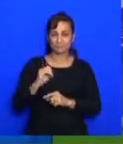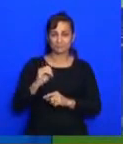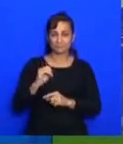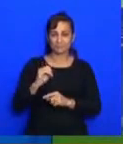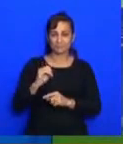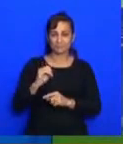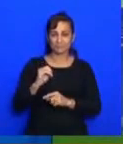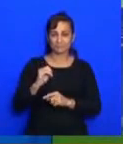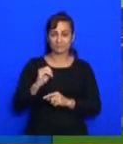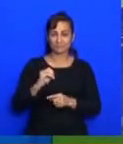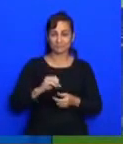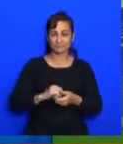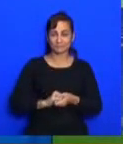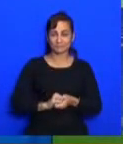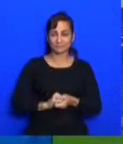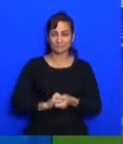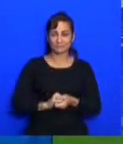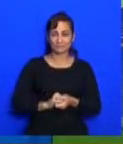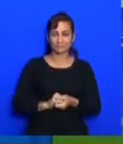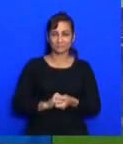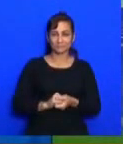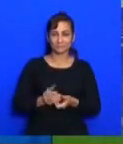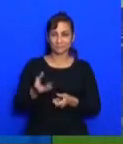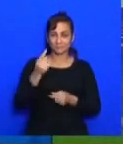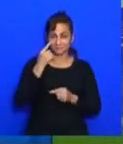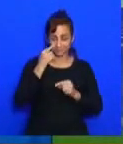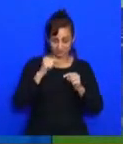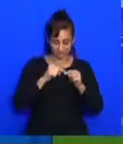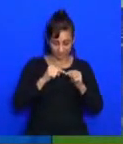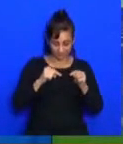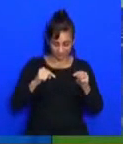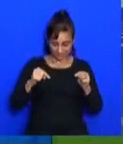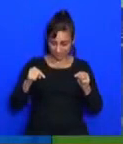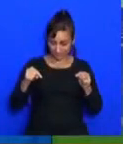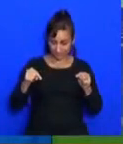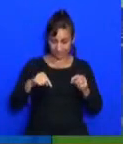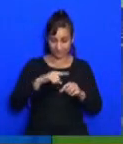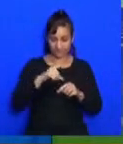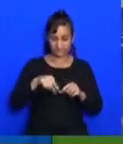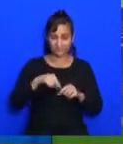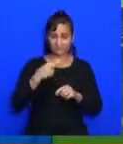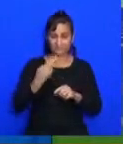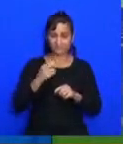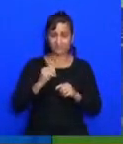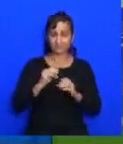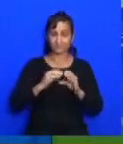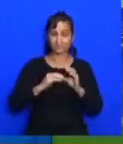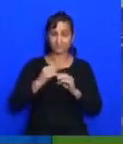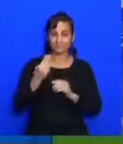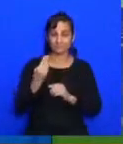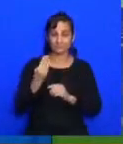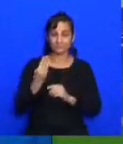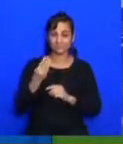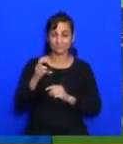70. Branca, número 70. Vamos confirmar os 20 números sorteados no